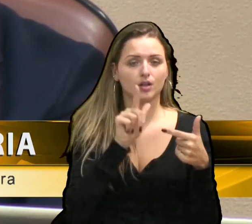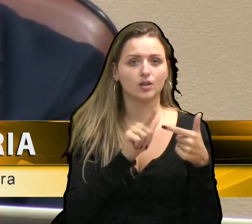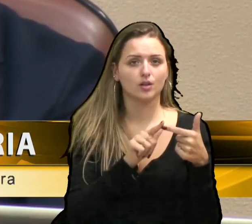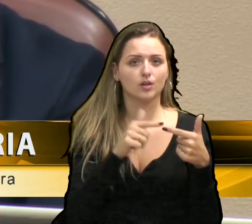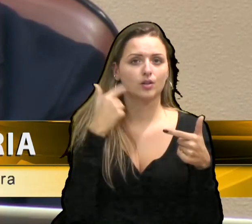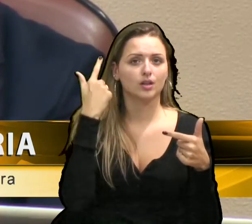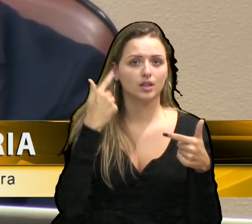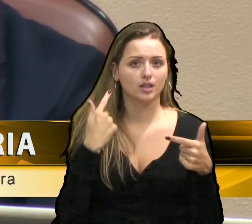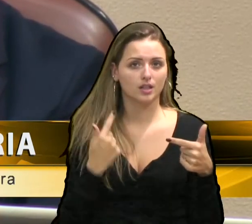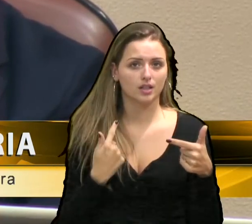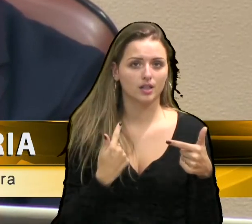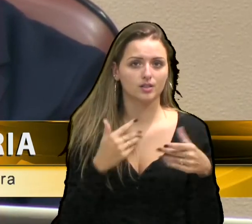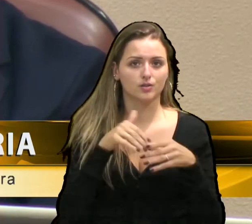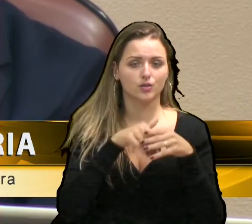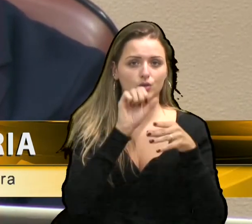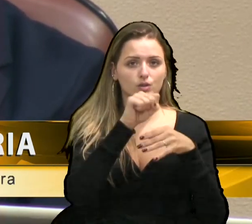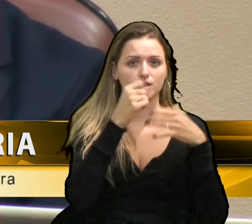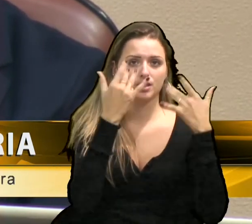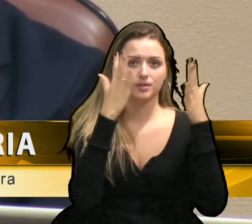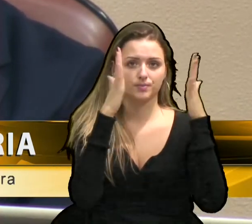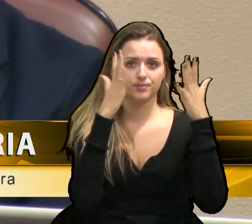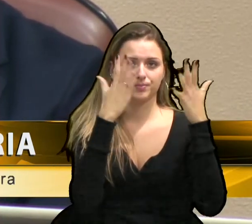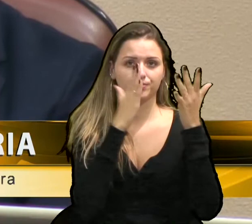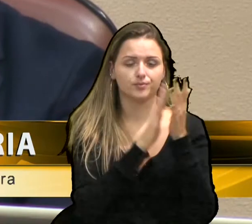vereadora Gladys Frisso.